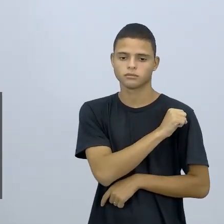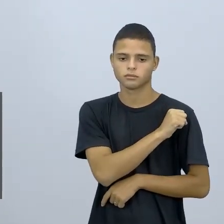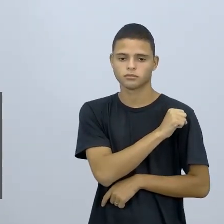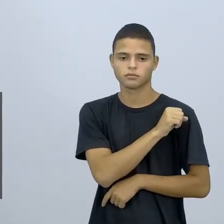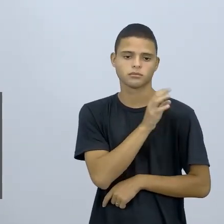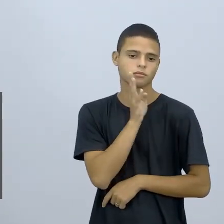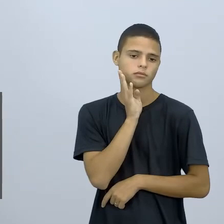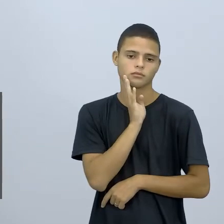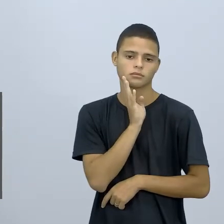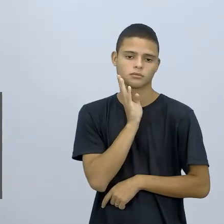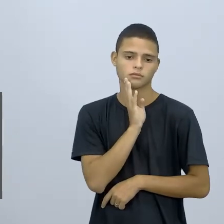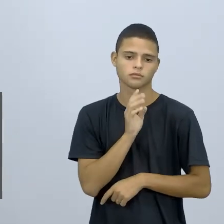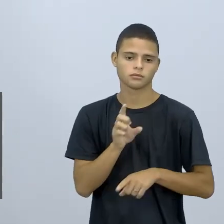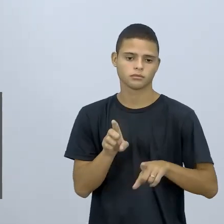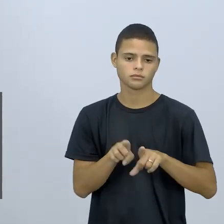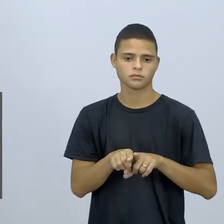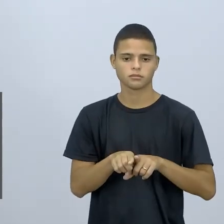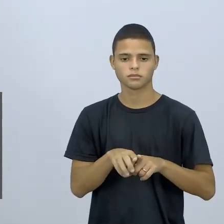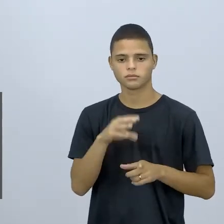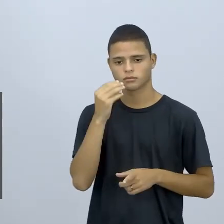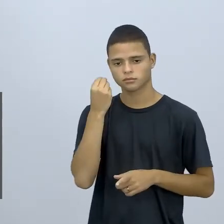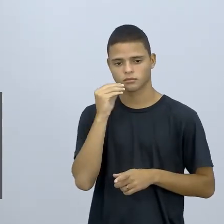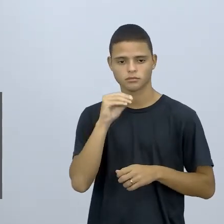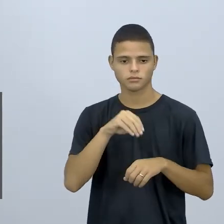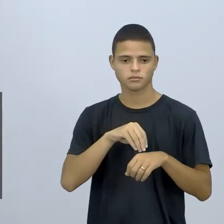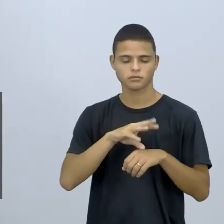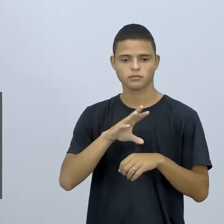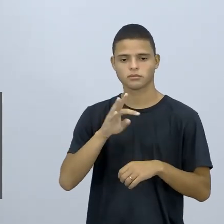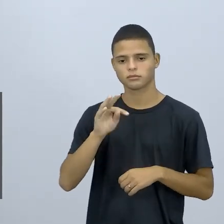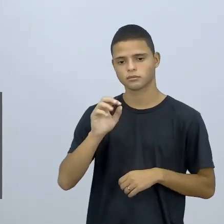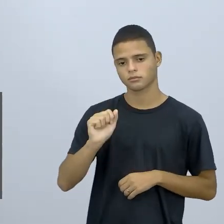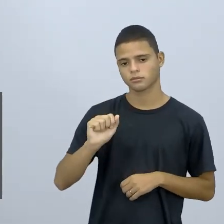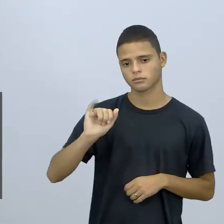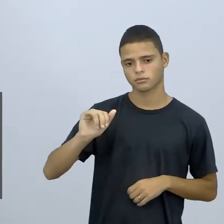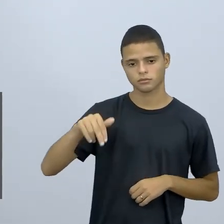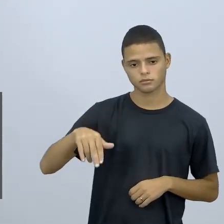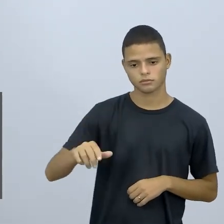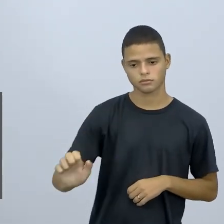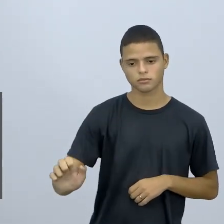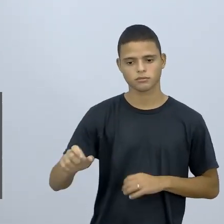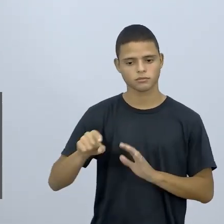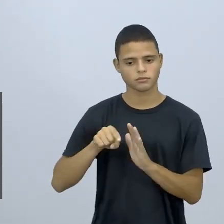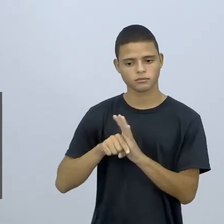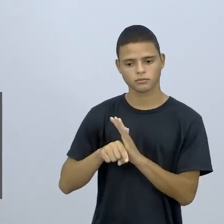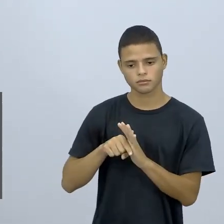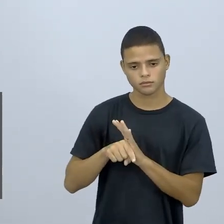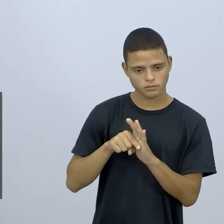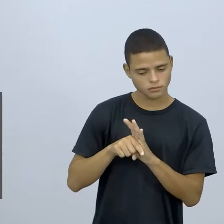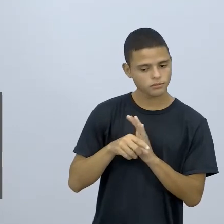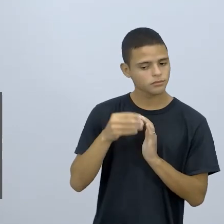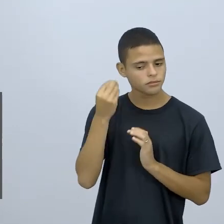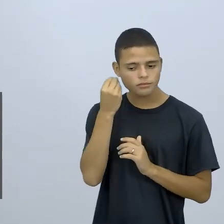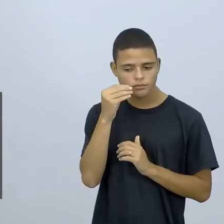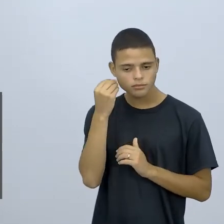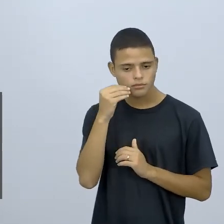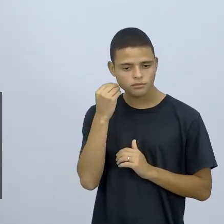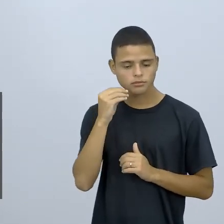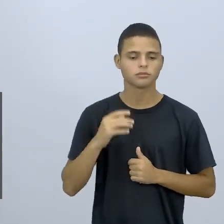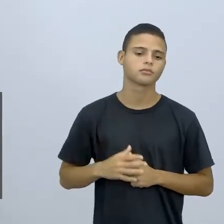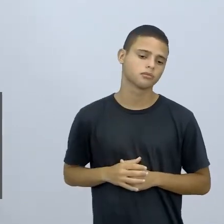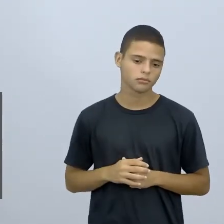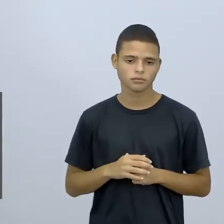bem bacana. Então aproveitem a dica aí da Tânia também, pesquisem, vamos fazer a nossa investigação científica